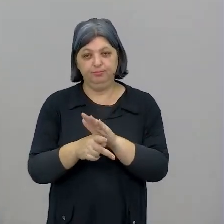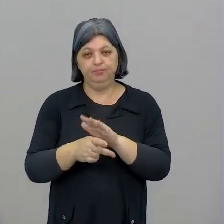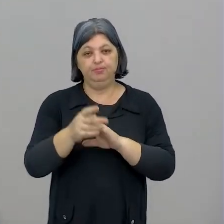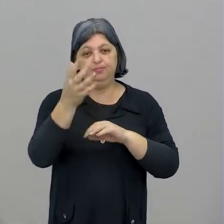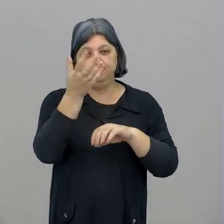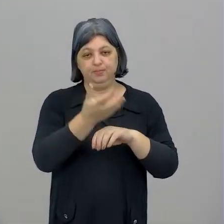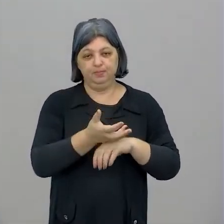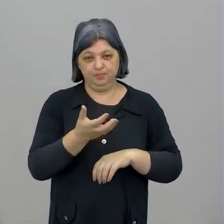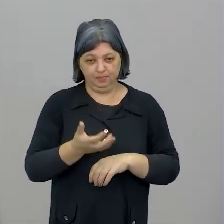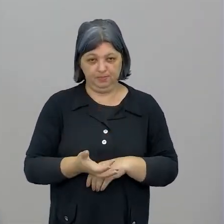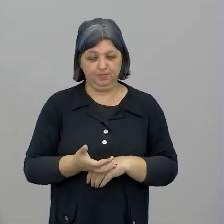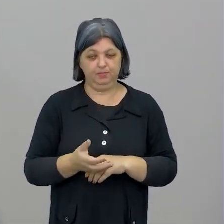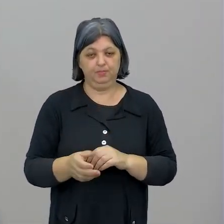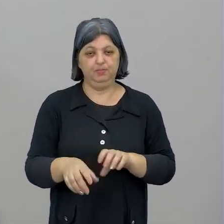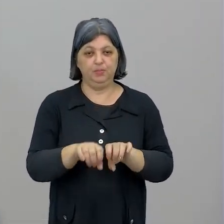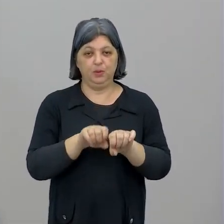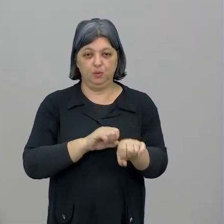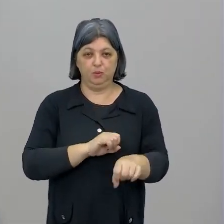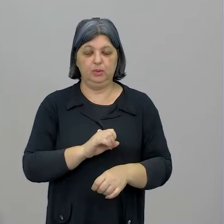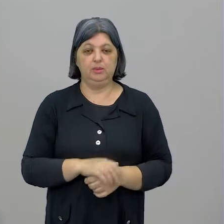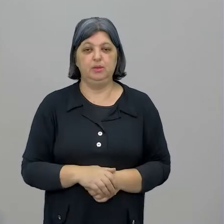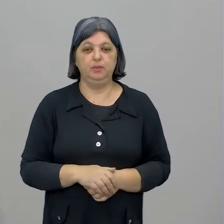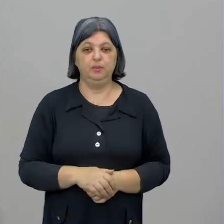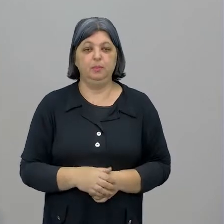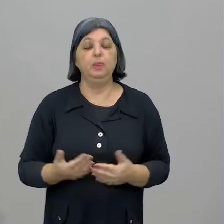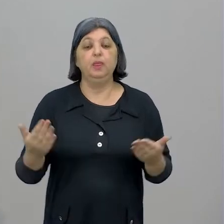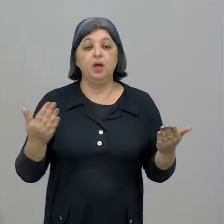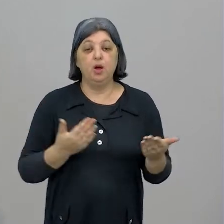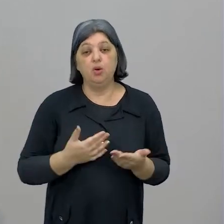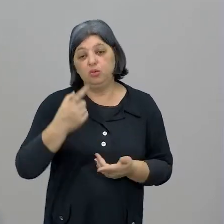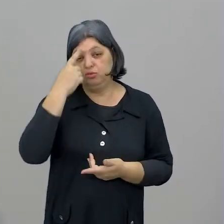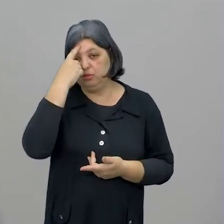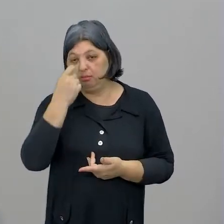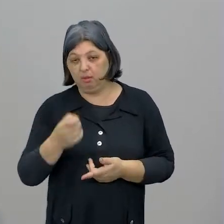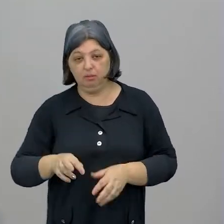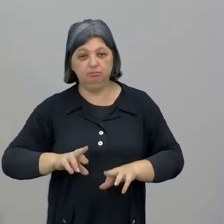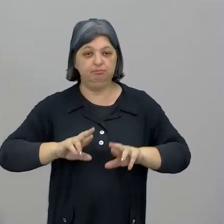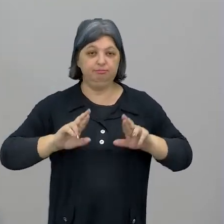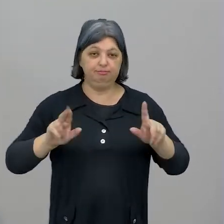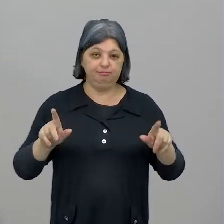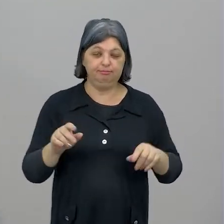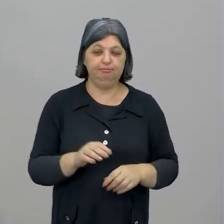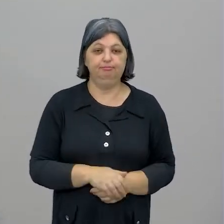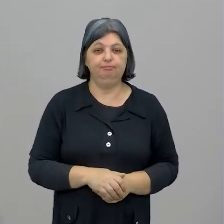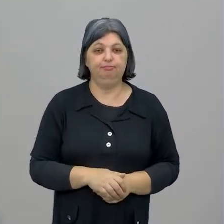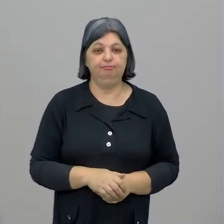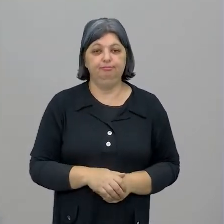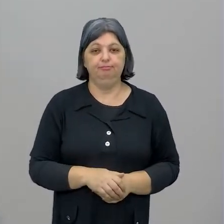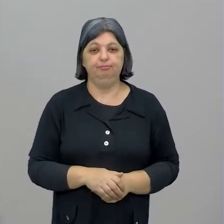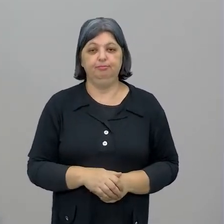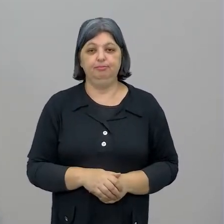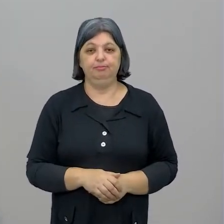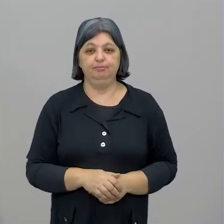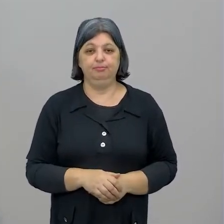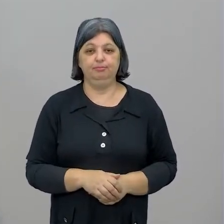itinerários formativos. A gente aqui troca uma ideia diferentona, muitas vezes